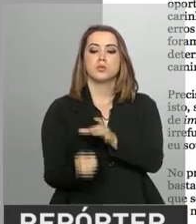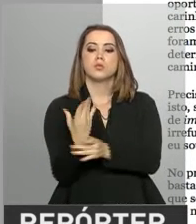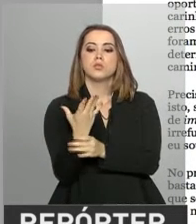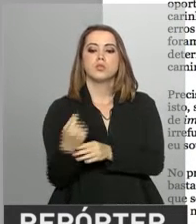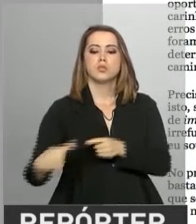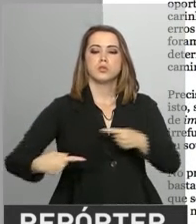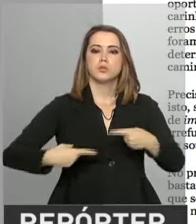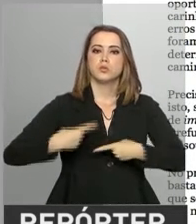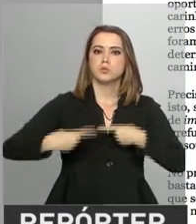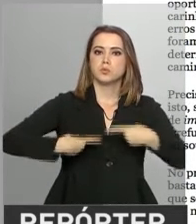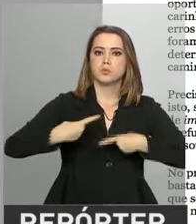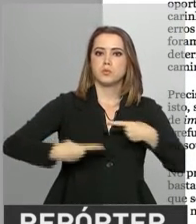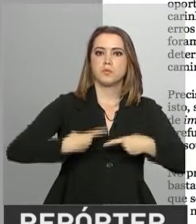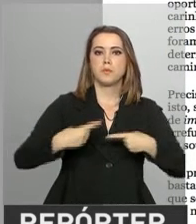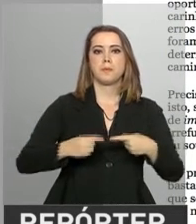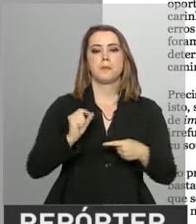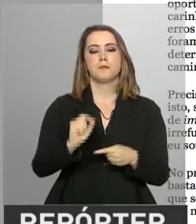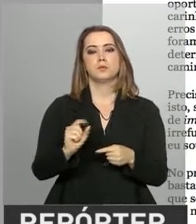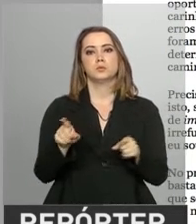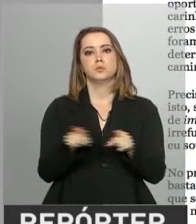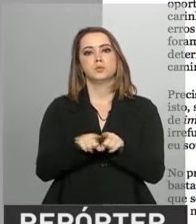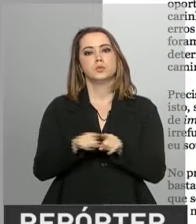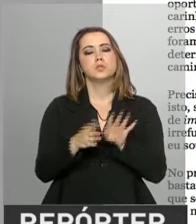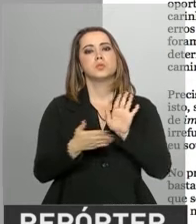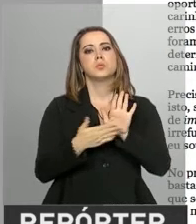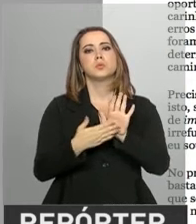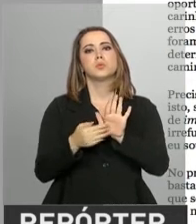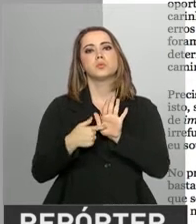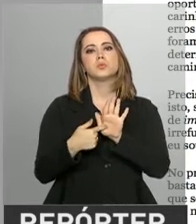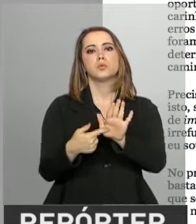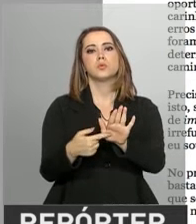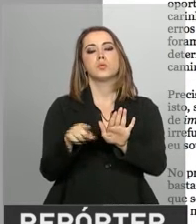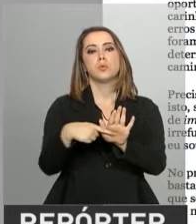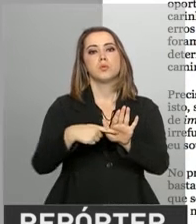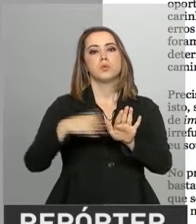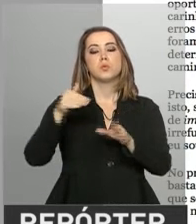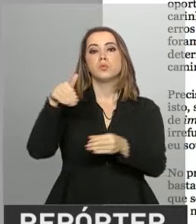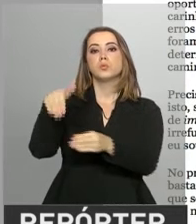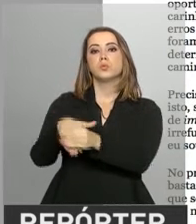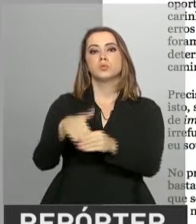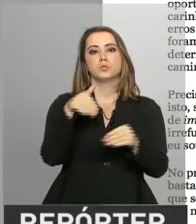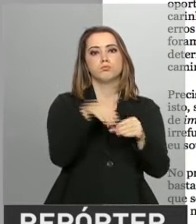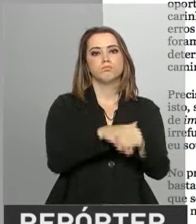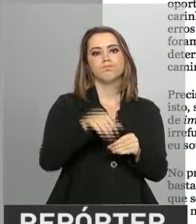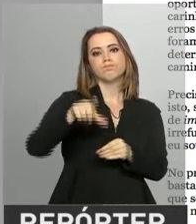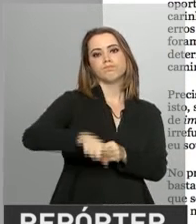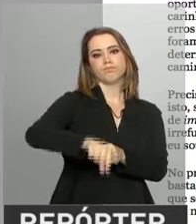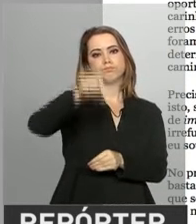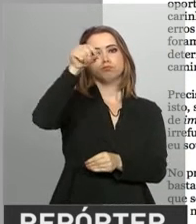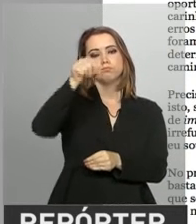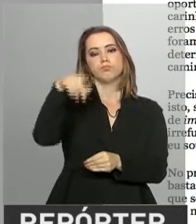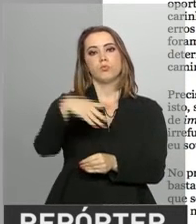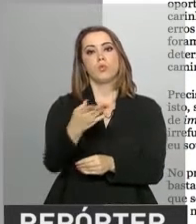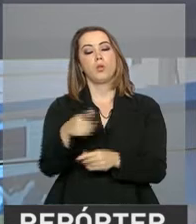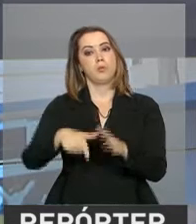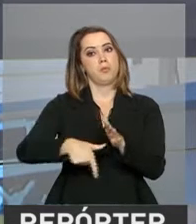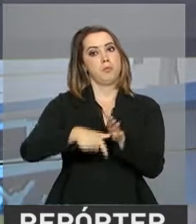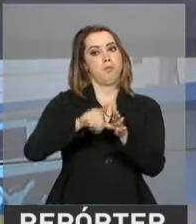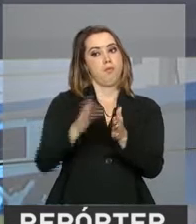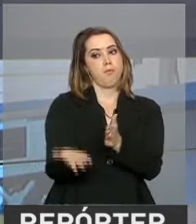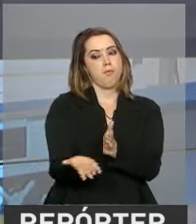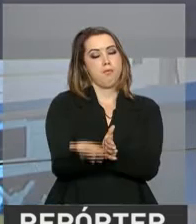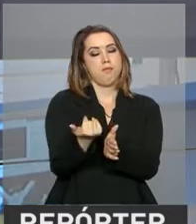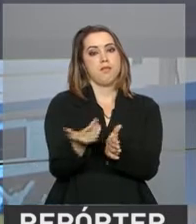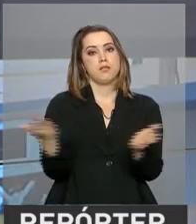realidade. Ela também propôs um plebiscito para antecipar as eleições presidenciais de 2018